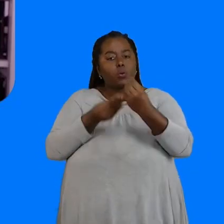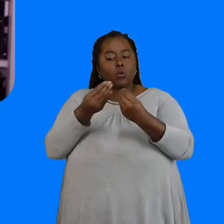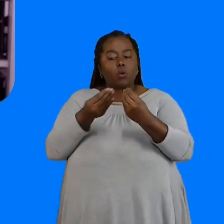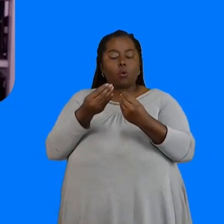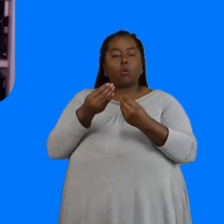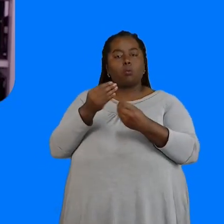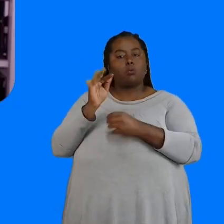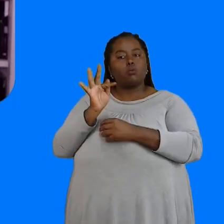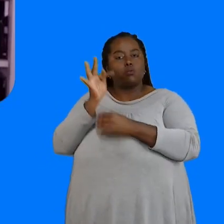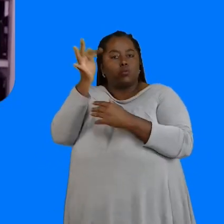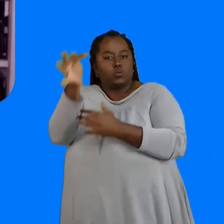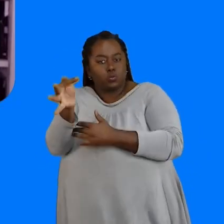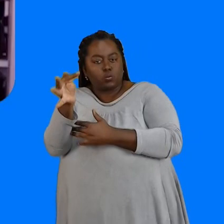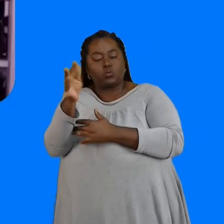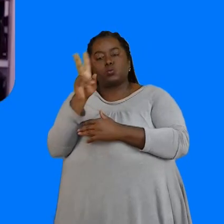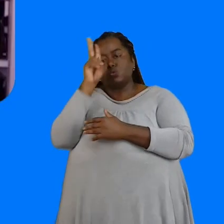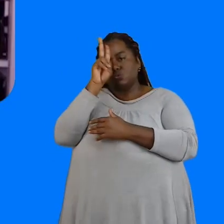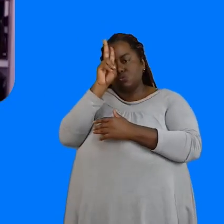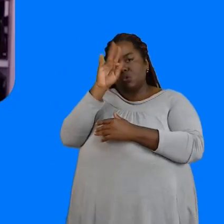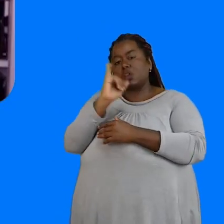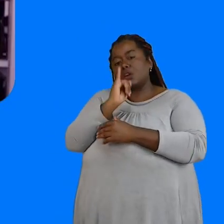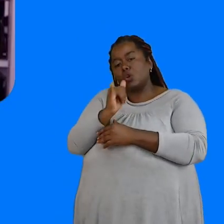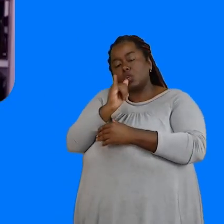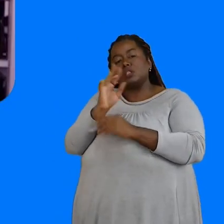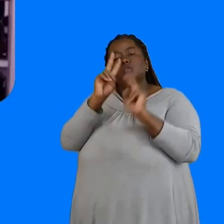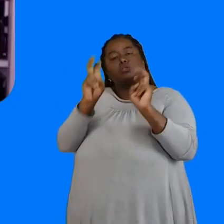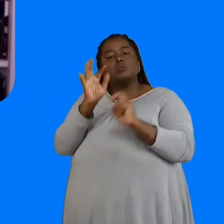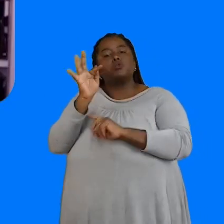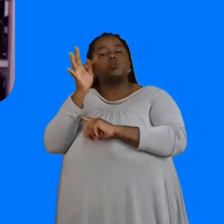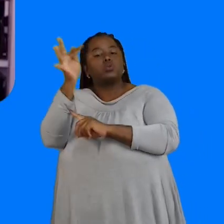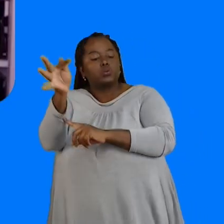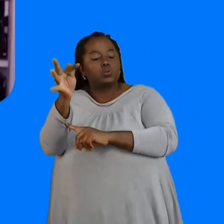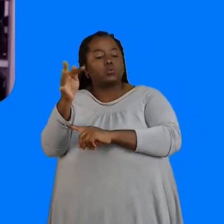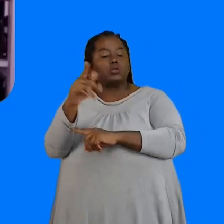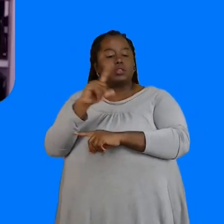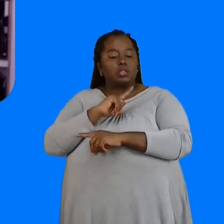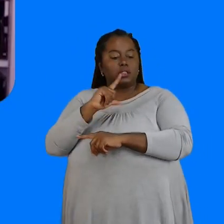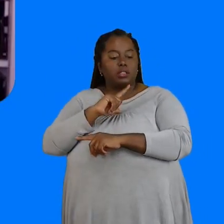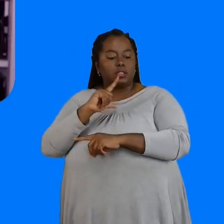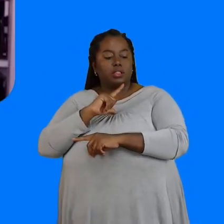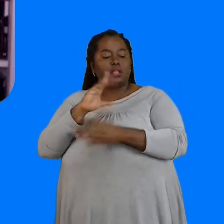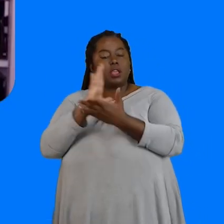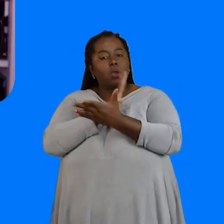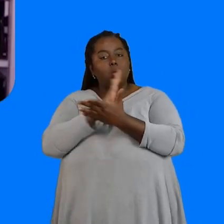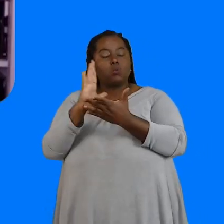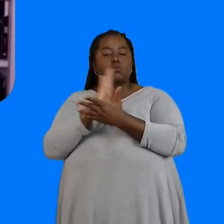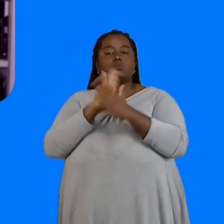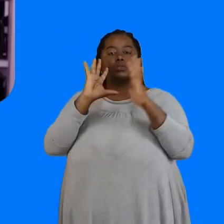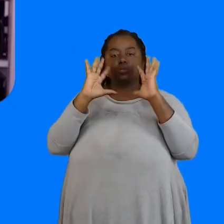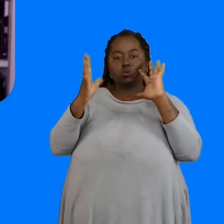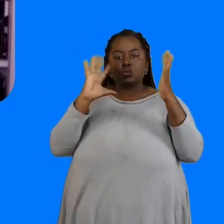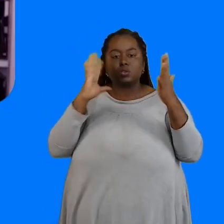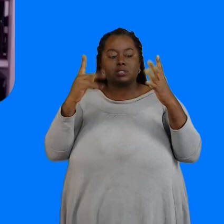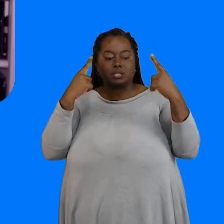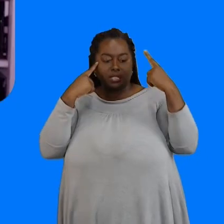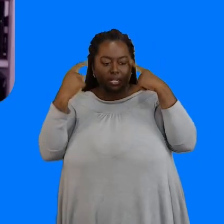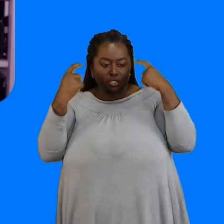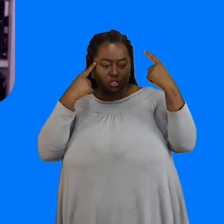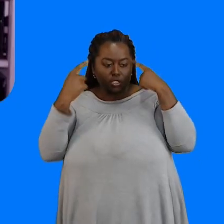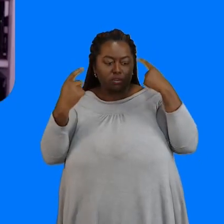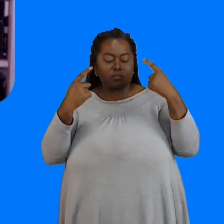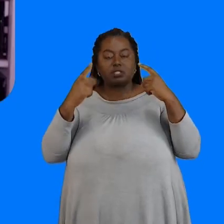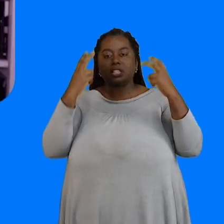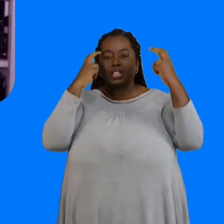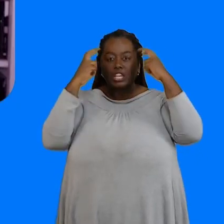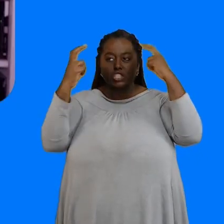natureza diferente da que temos hoje, e que tenhamos também soluções criativas juntando a inteligência de todos para